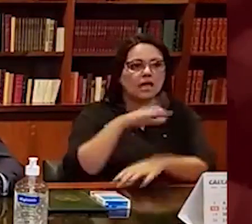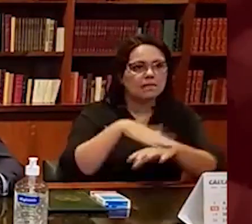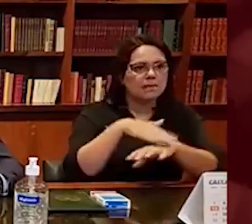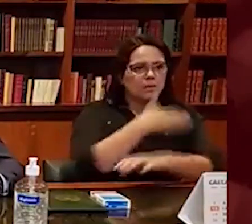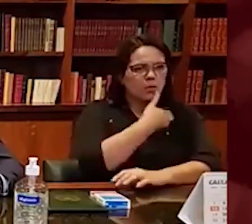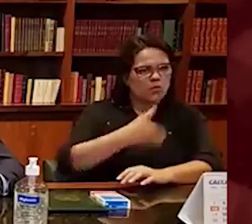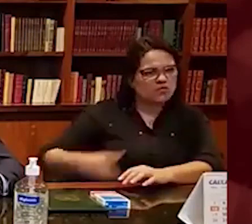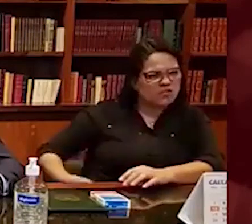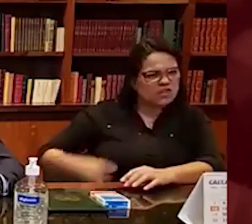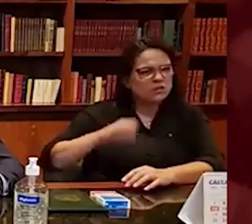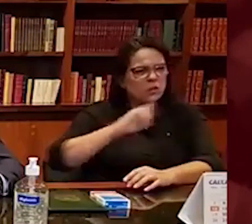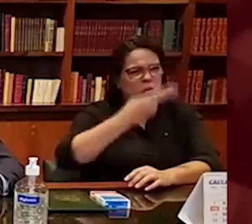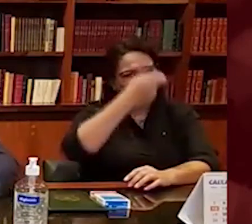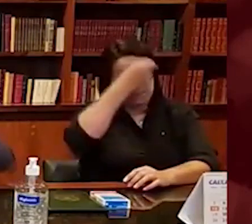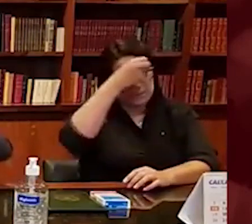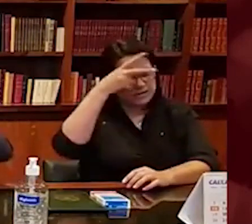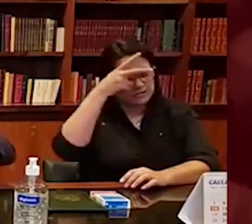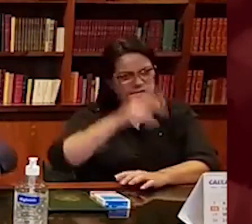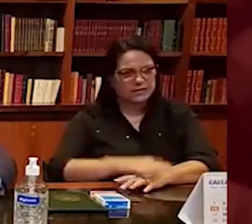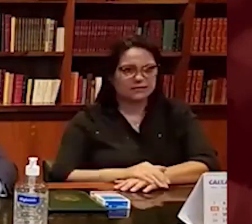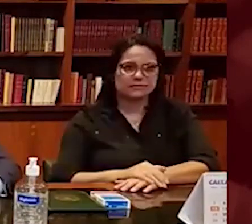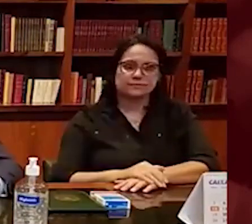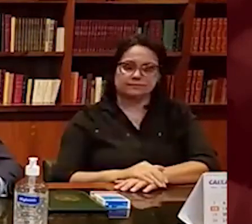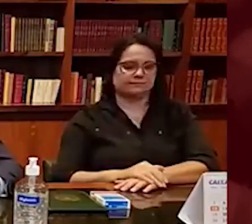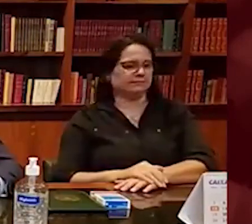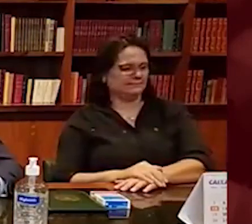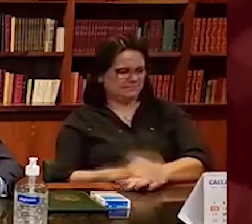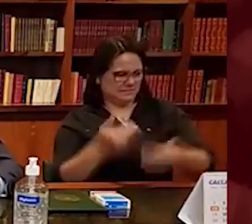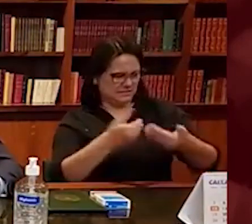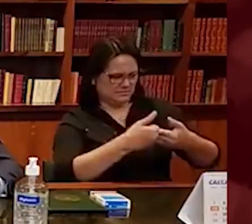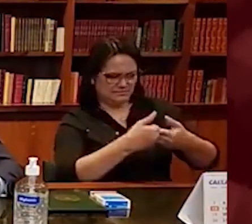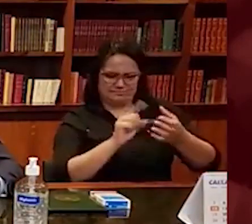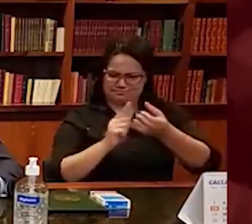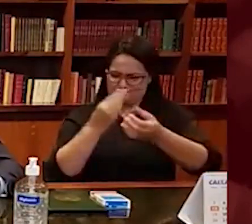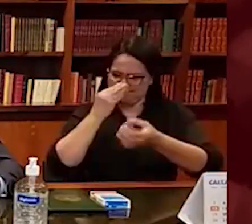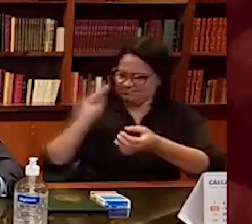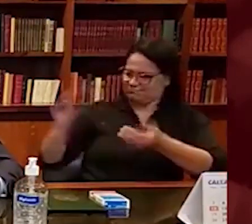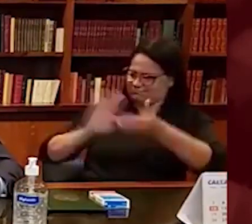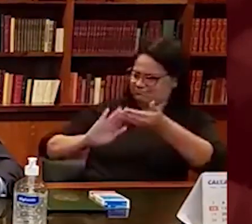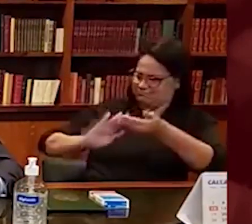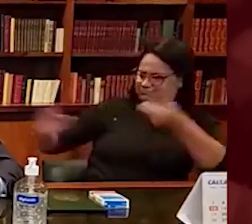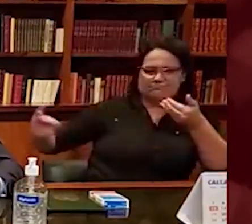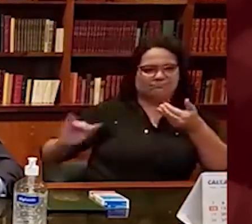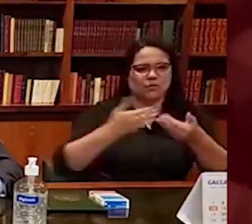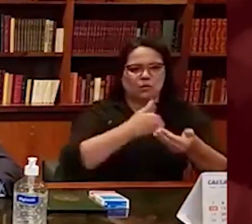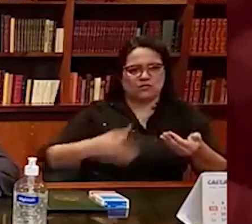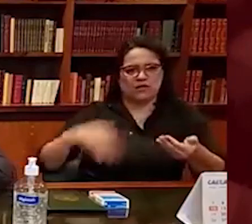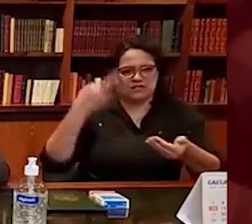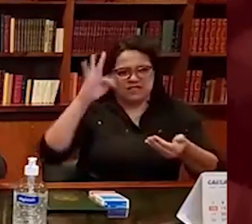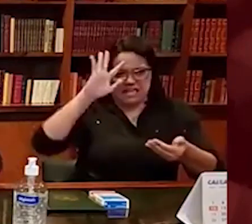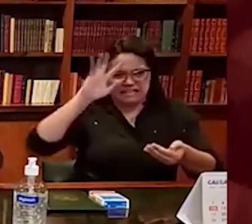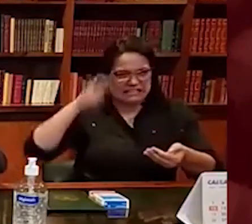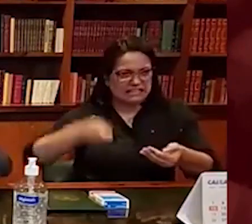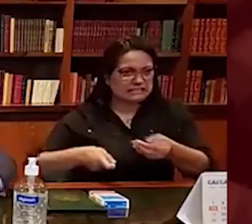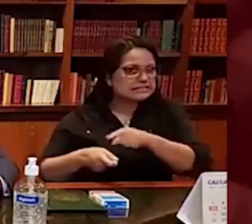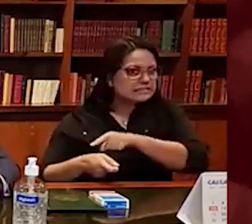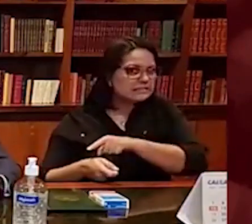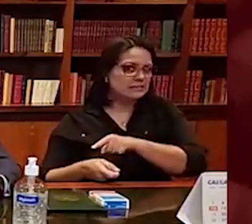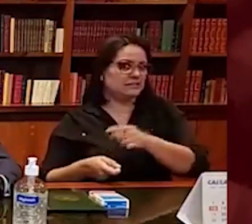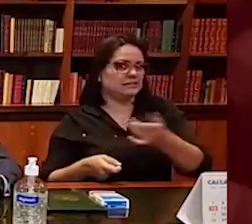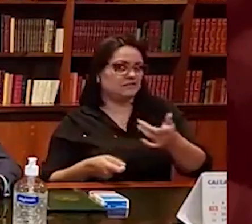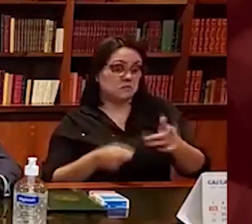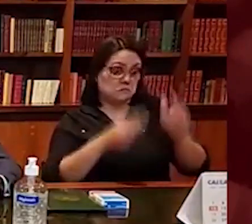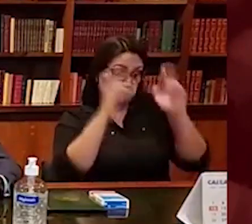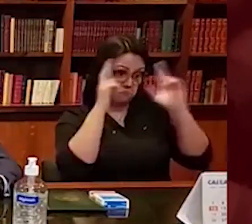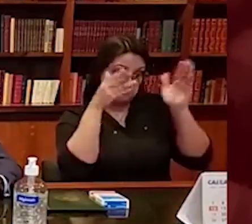ou o prefeito. Afastou o governo federal de tomar decisões, nesse sentido.